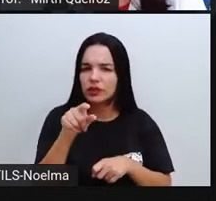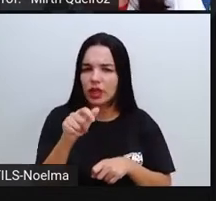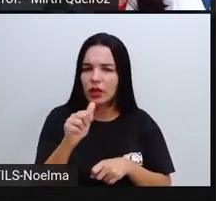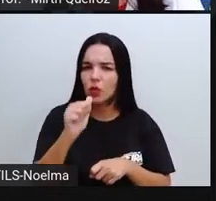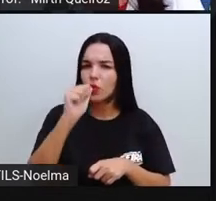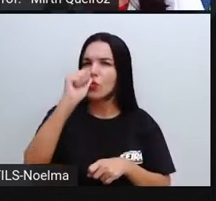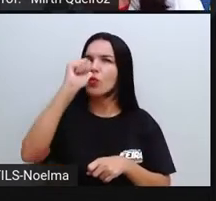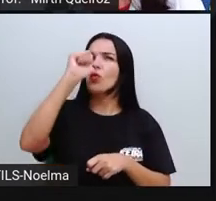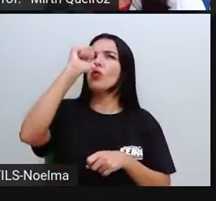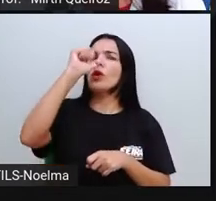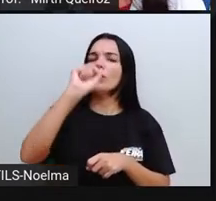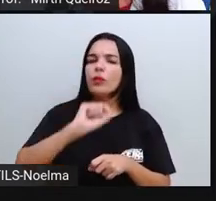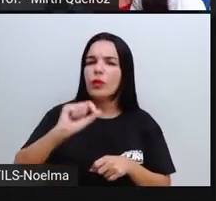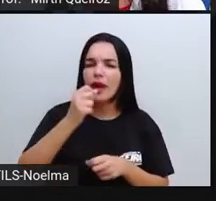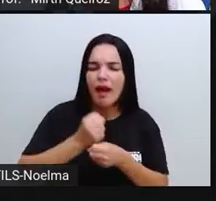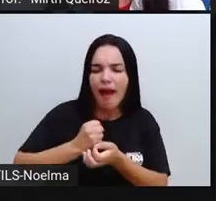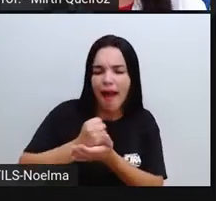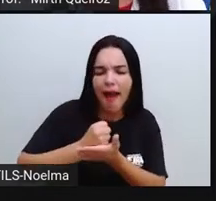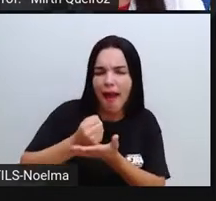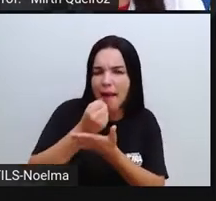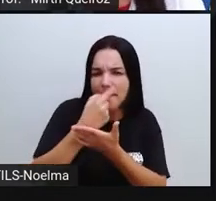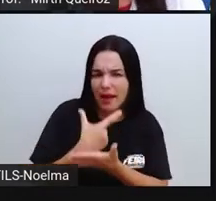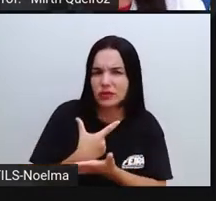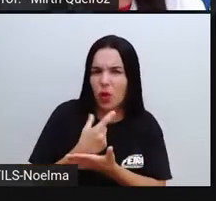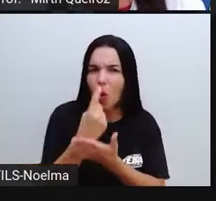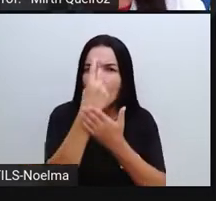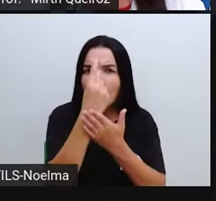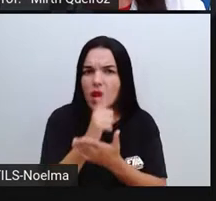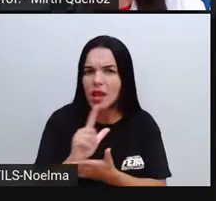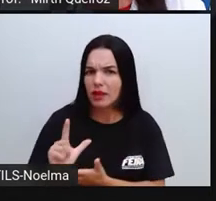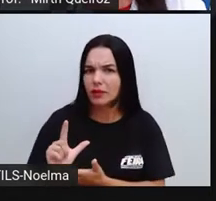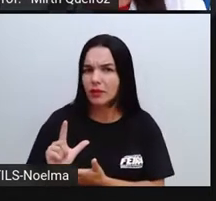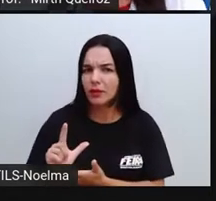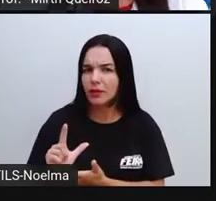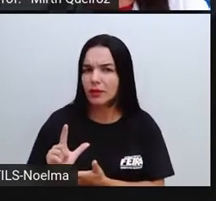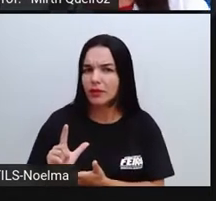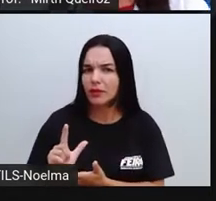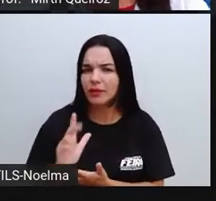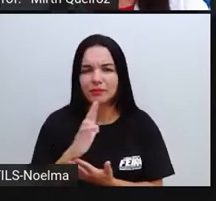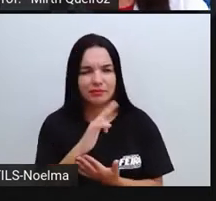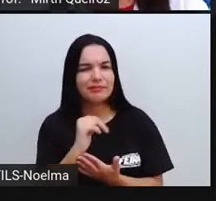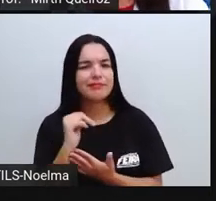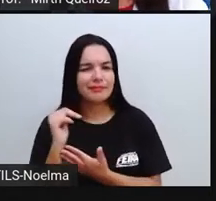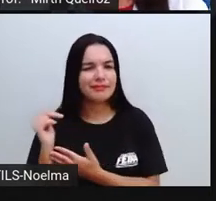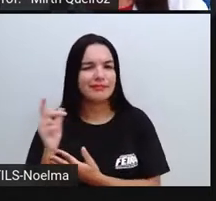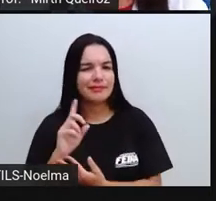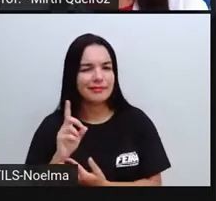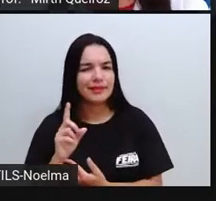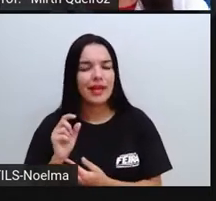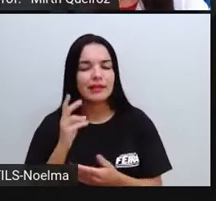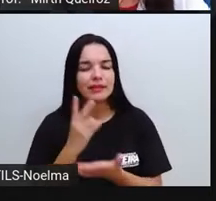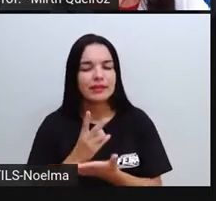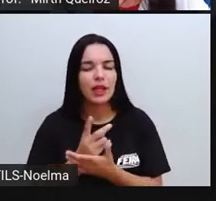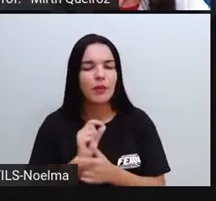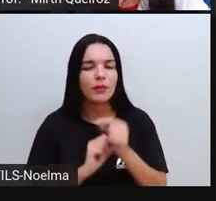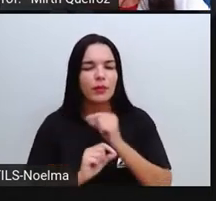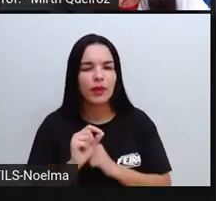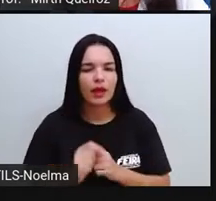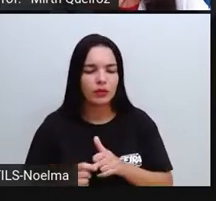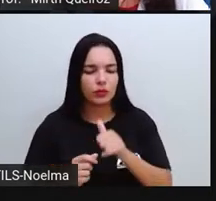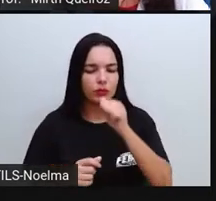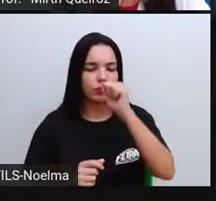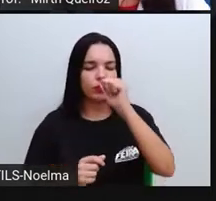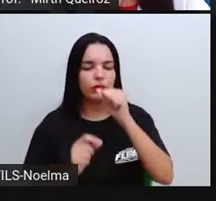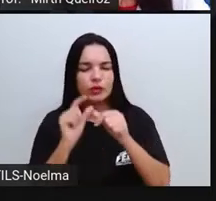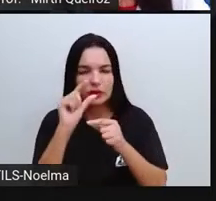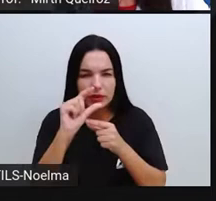xarope você já viram isso tomar um litro de xarope Mas geralmente eles colocam o que aquele xarope